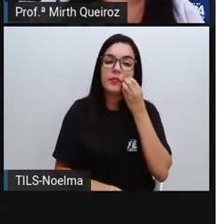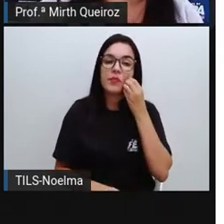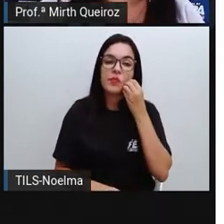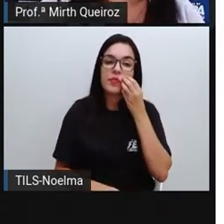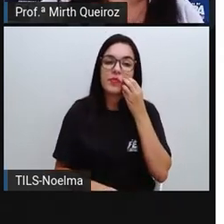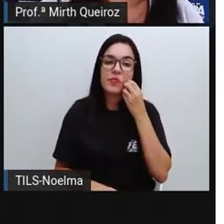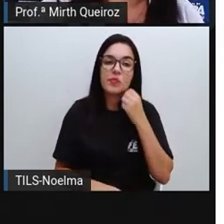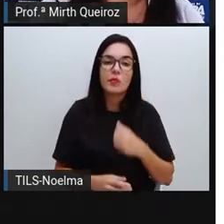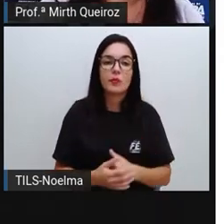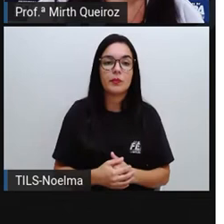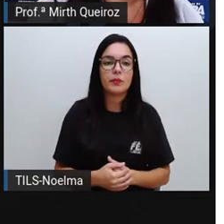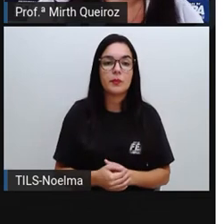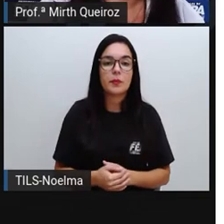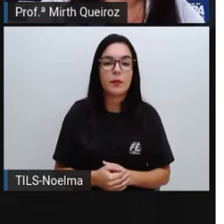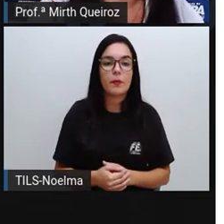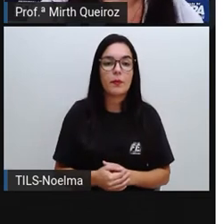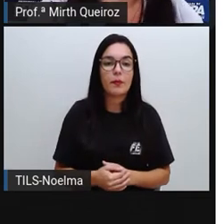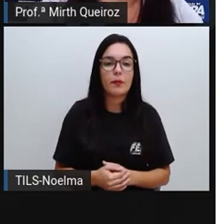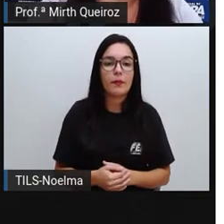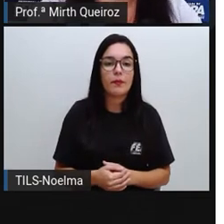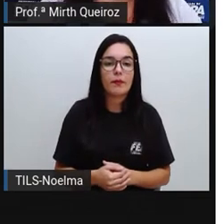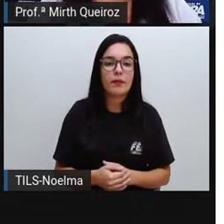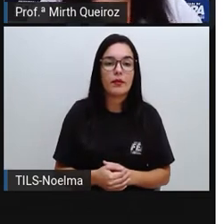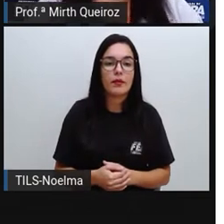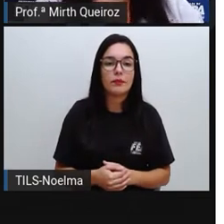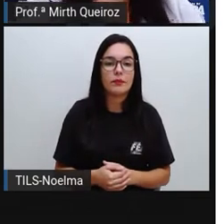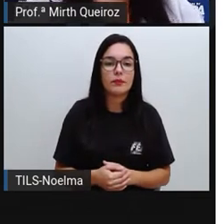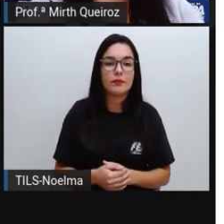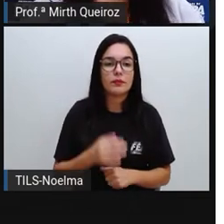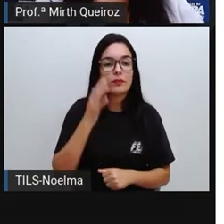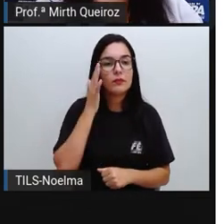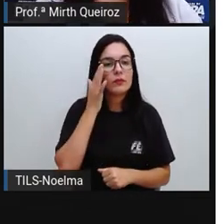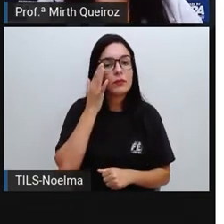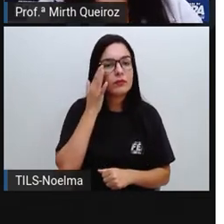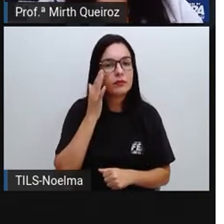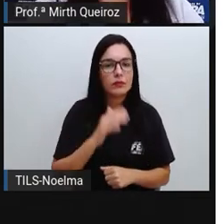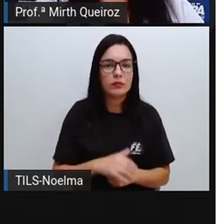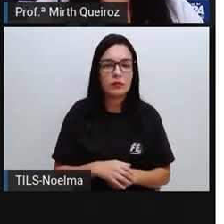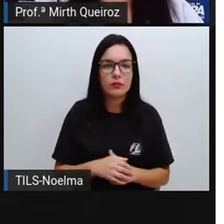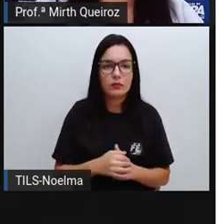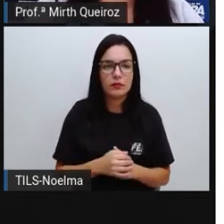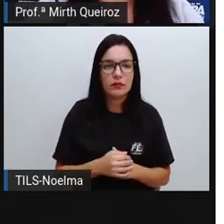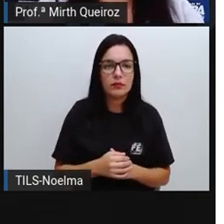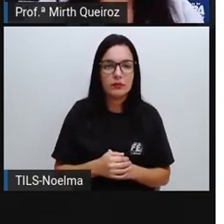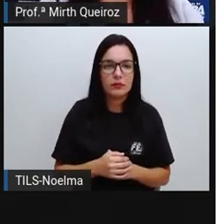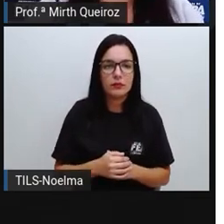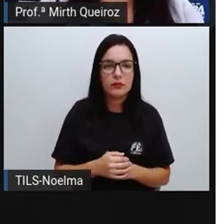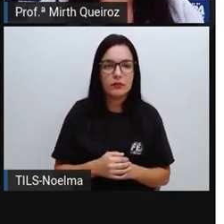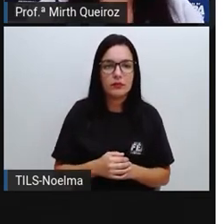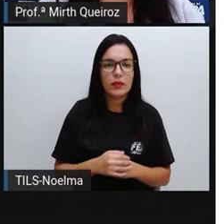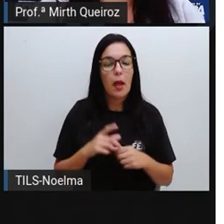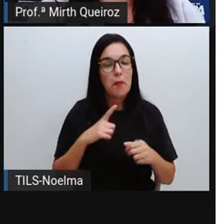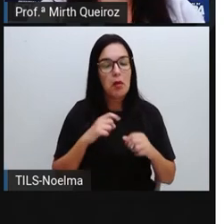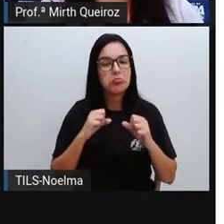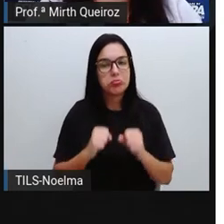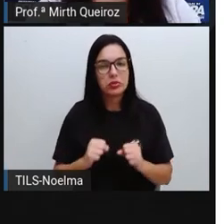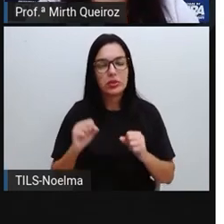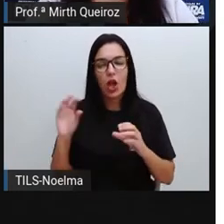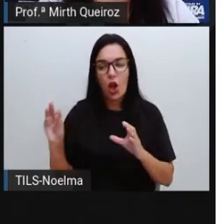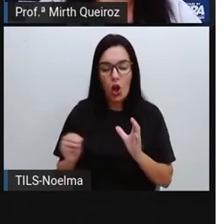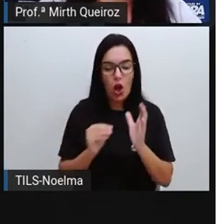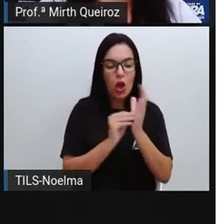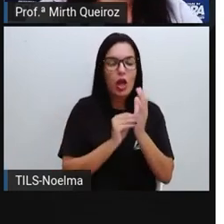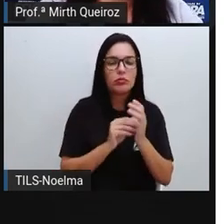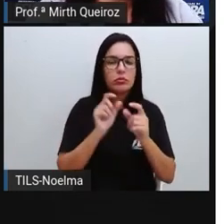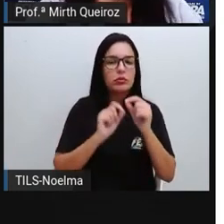ou no formato remoto, vivenciando aí as nossas aulas dentro de um formato diferente, mas a gente está